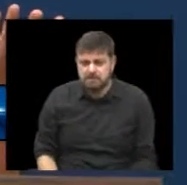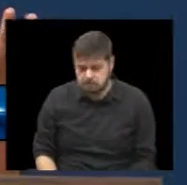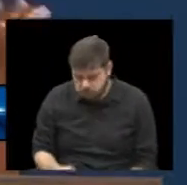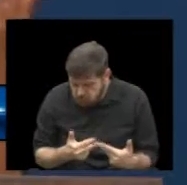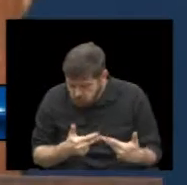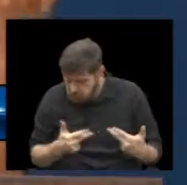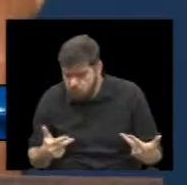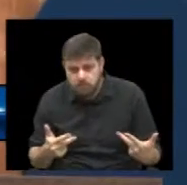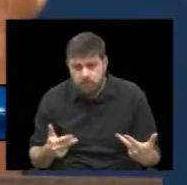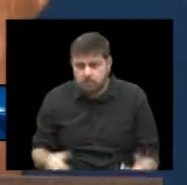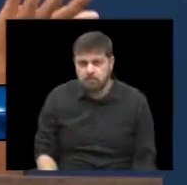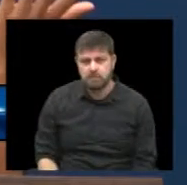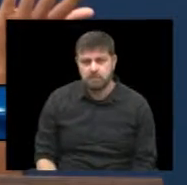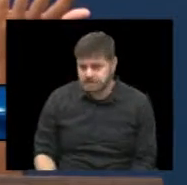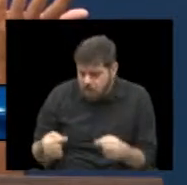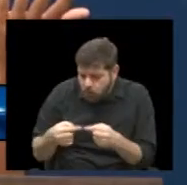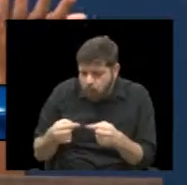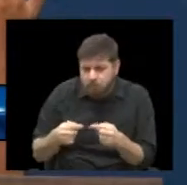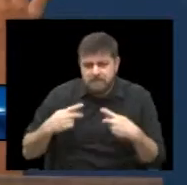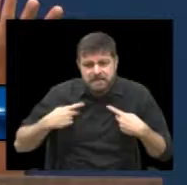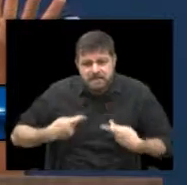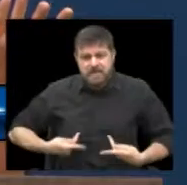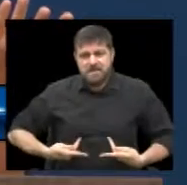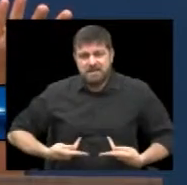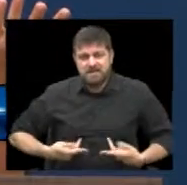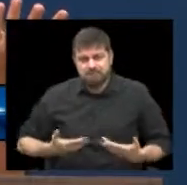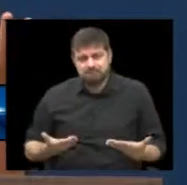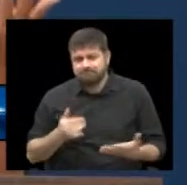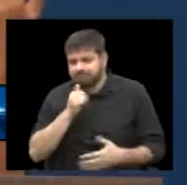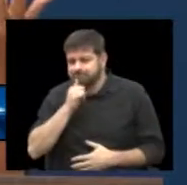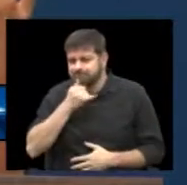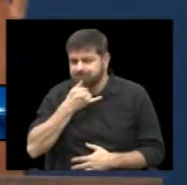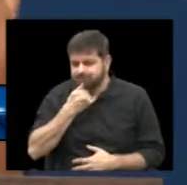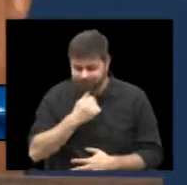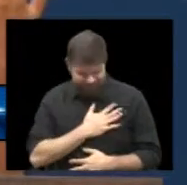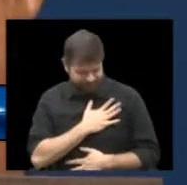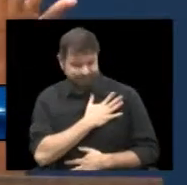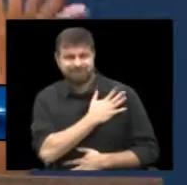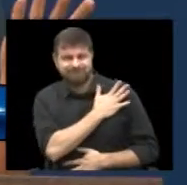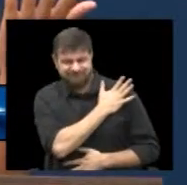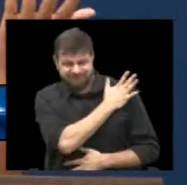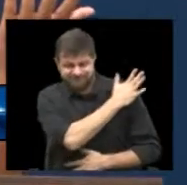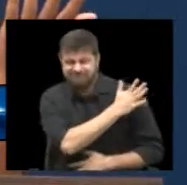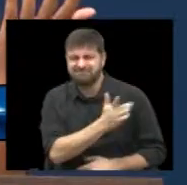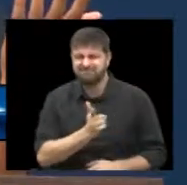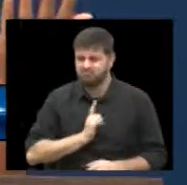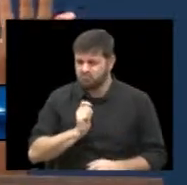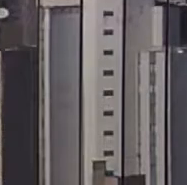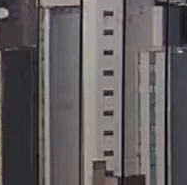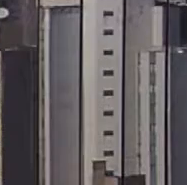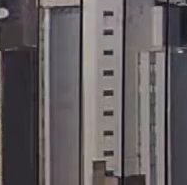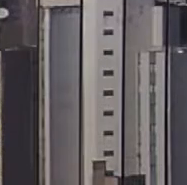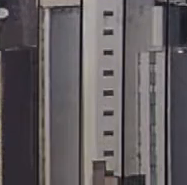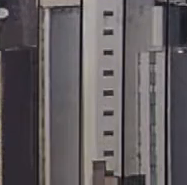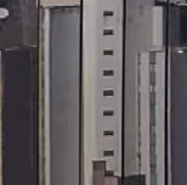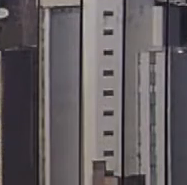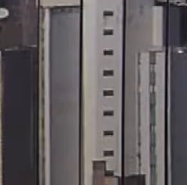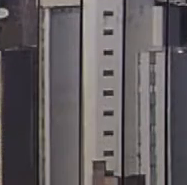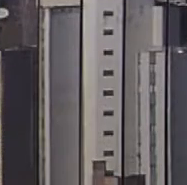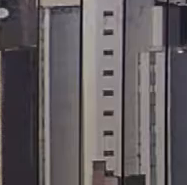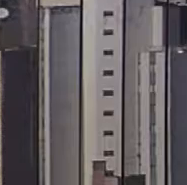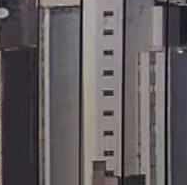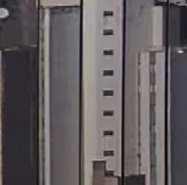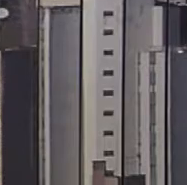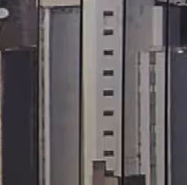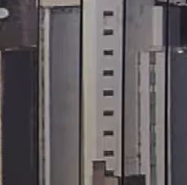tão inerentemente humana, mas que infelizmente ainda é muito alvo de preconceito. E a seguir, você que